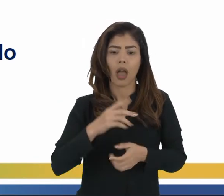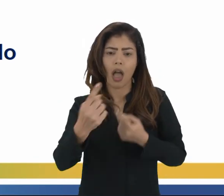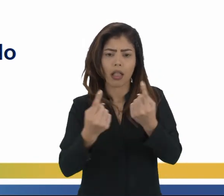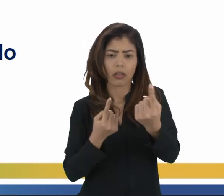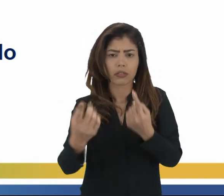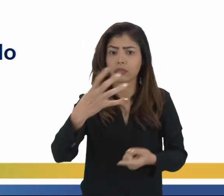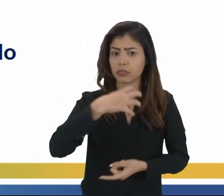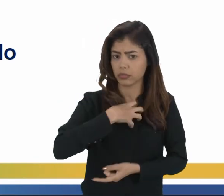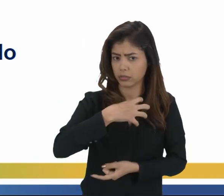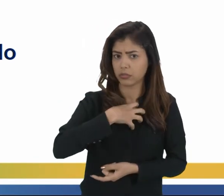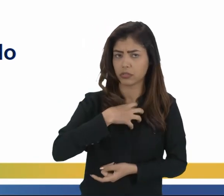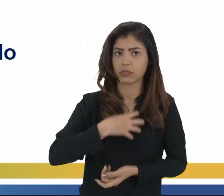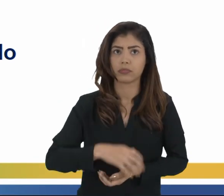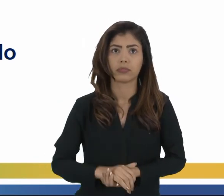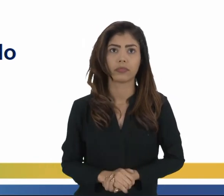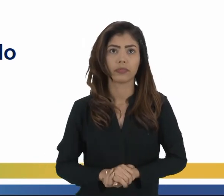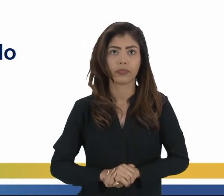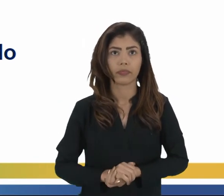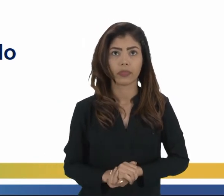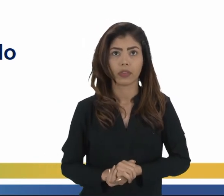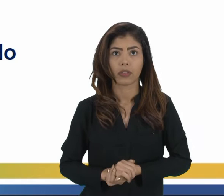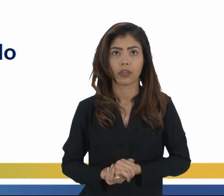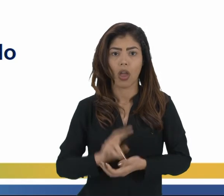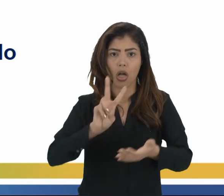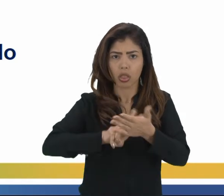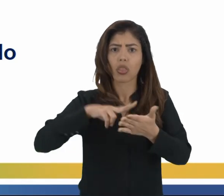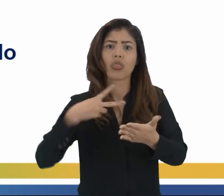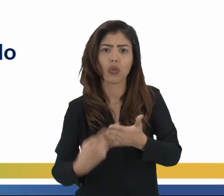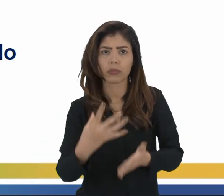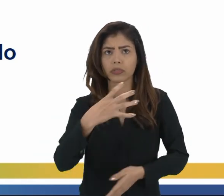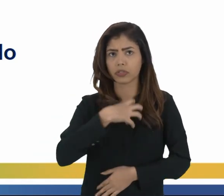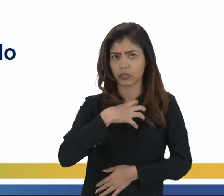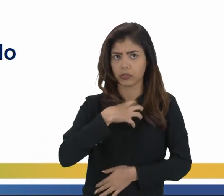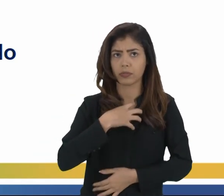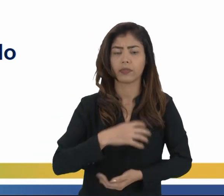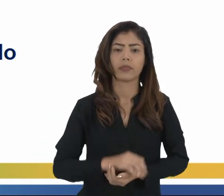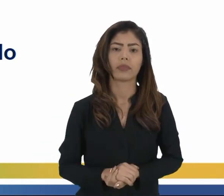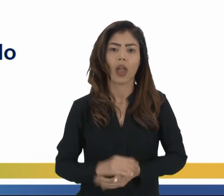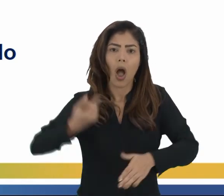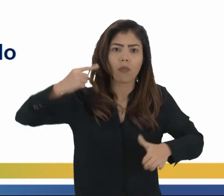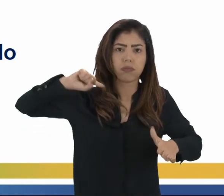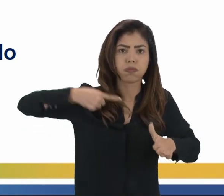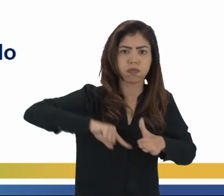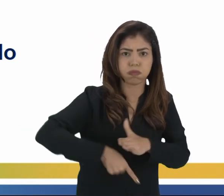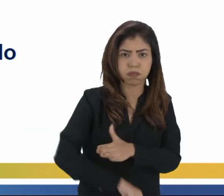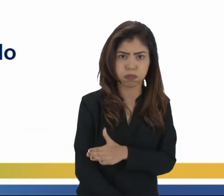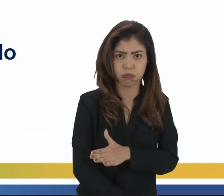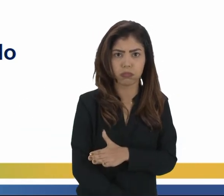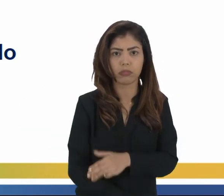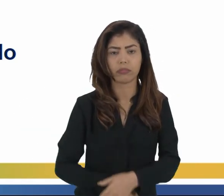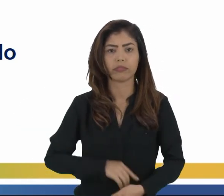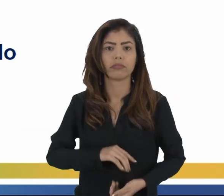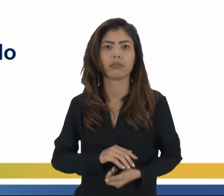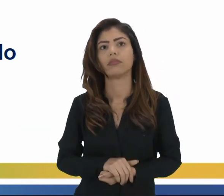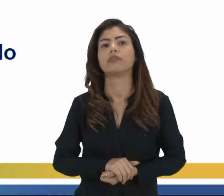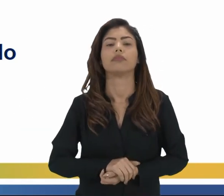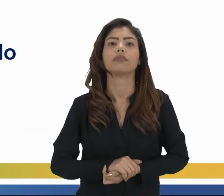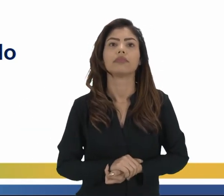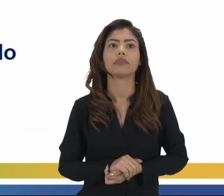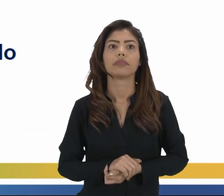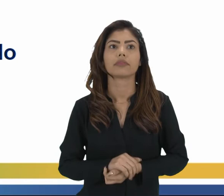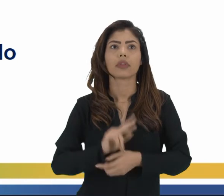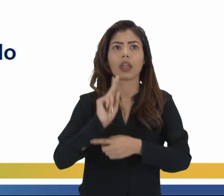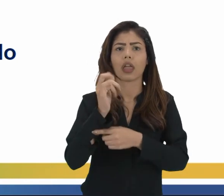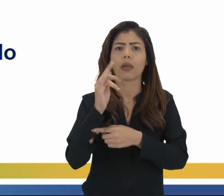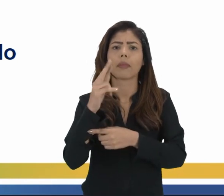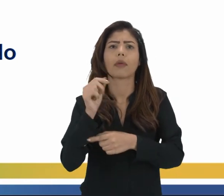5, relação de sentido. Número 6, doble sentido. E número 7, profundidade.